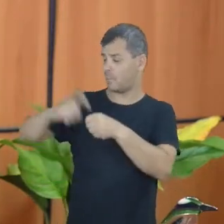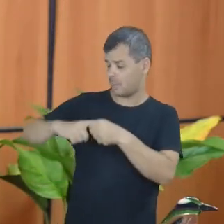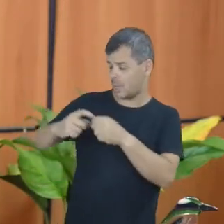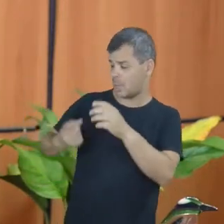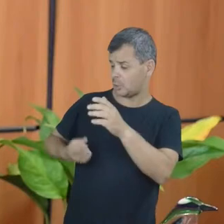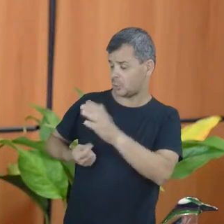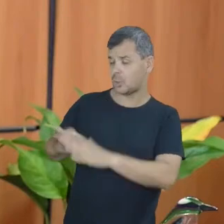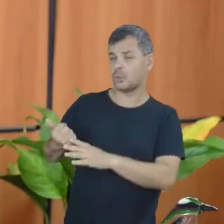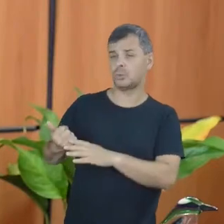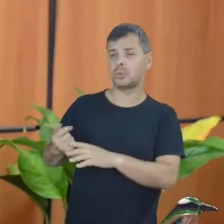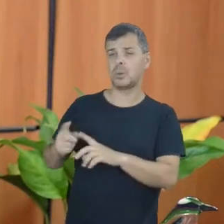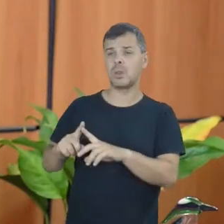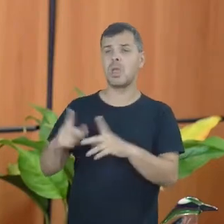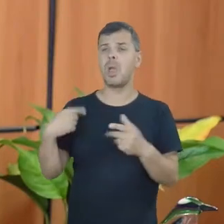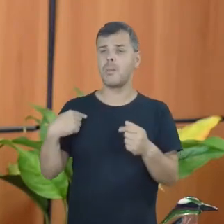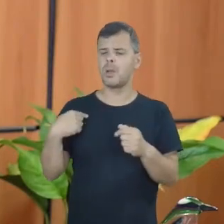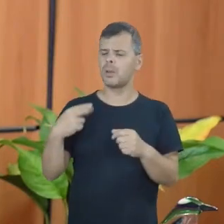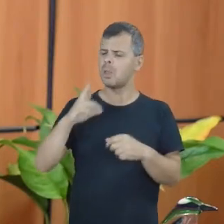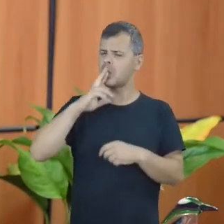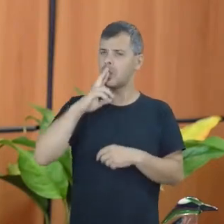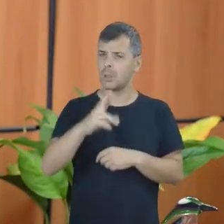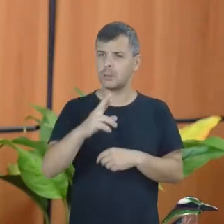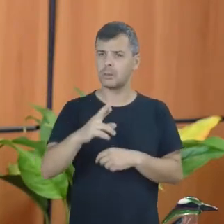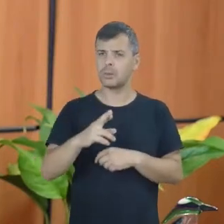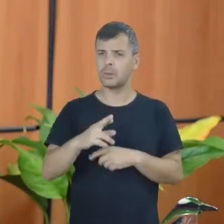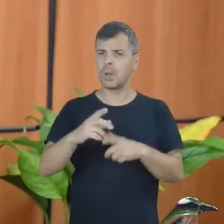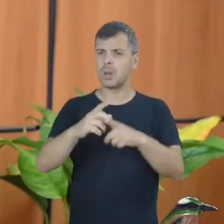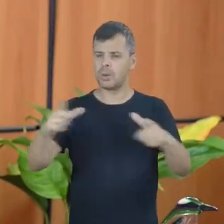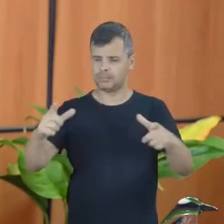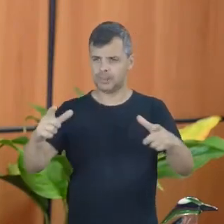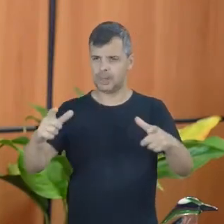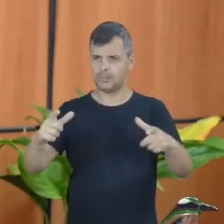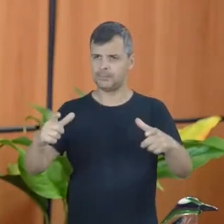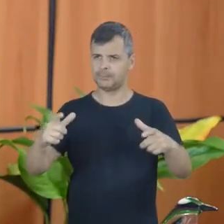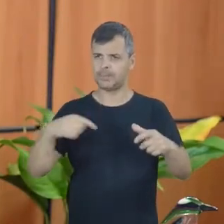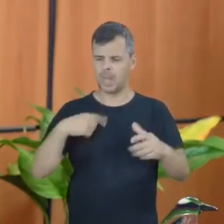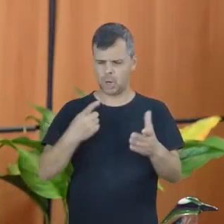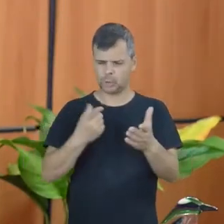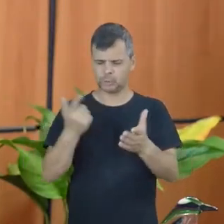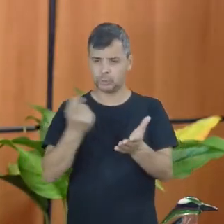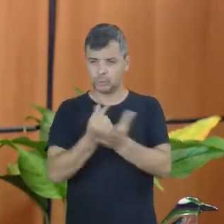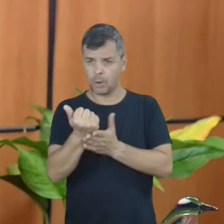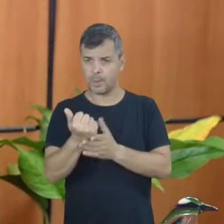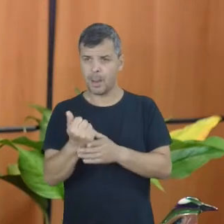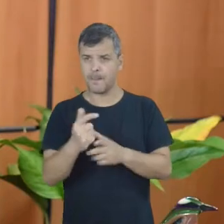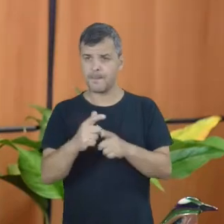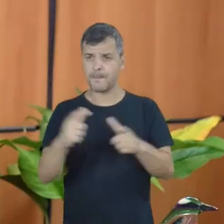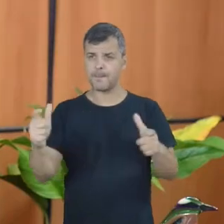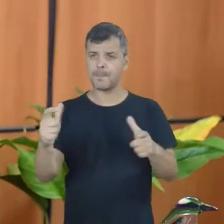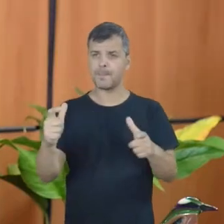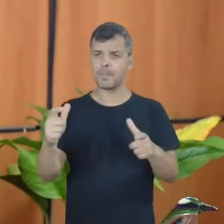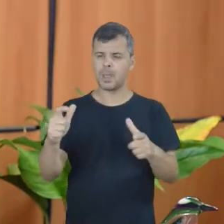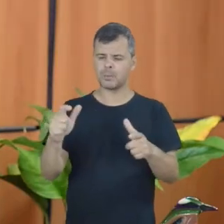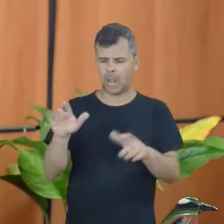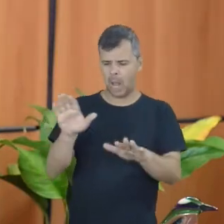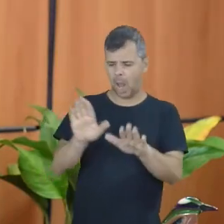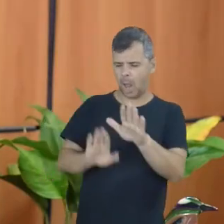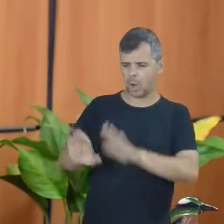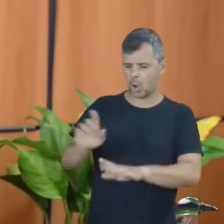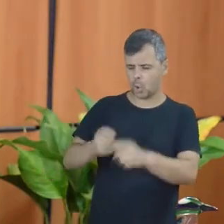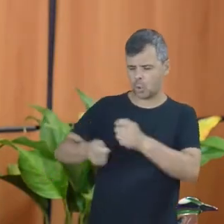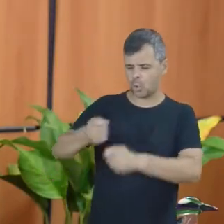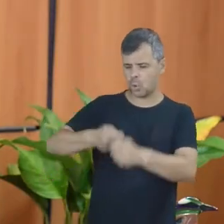ter o resultado, mas aposte o resultado no ganho de escala. O ganho de escala ajuda a precificar,